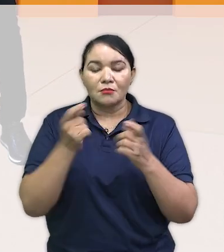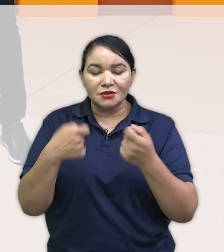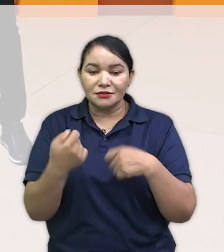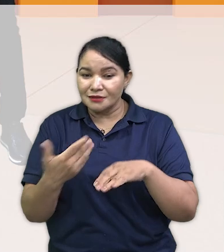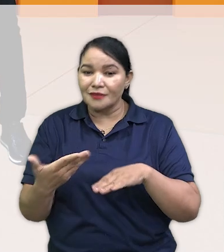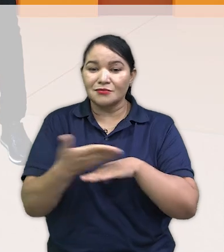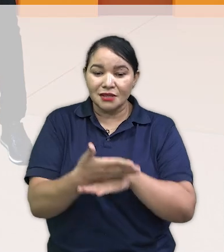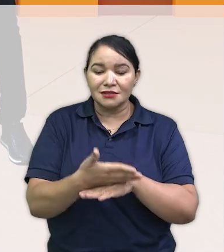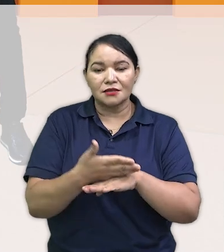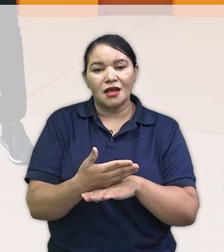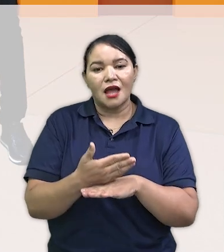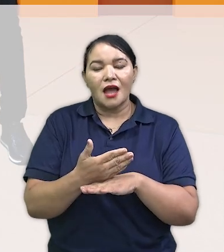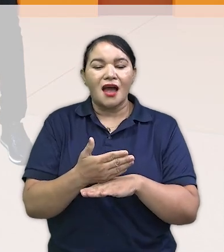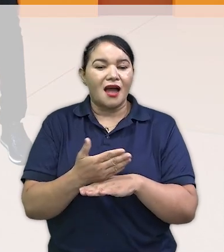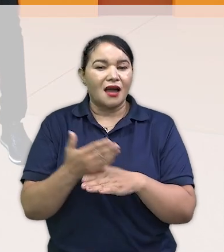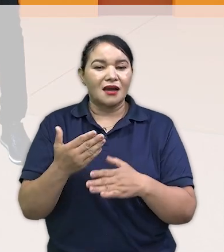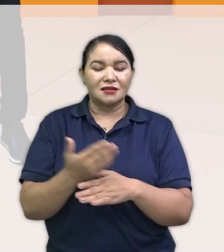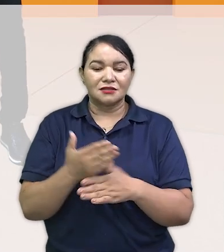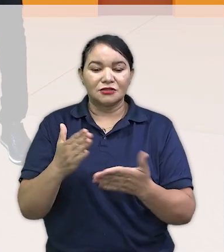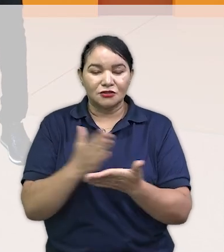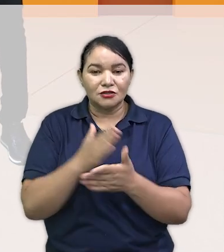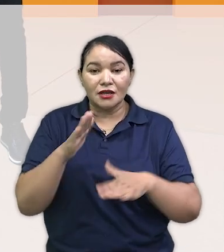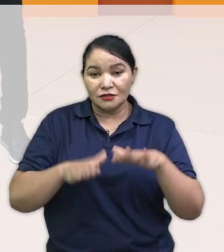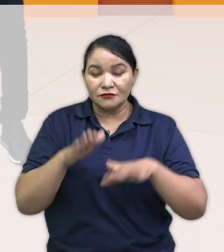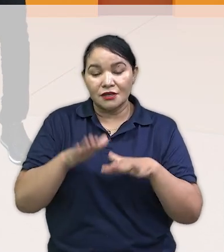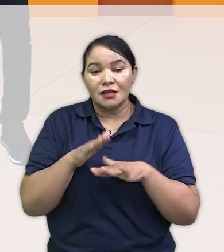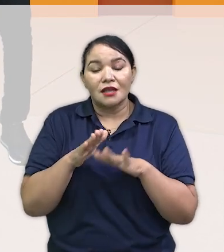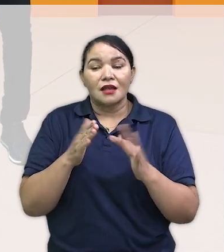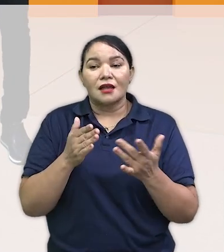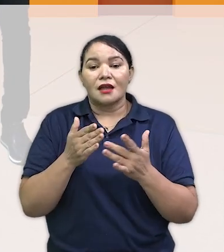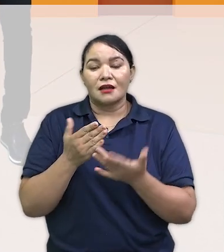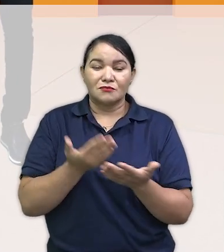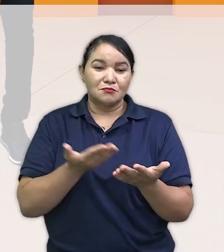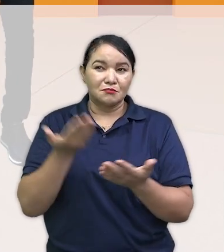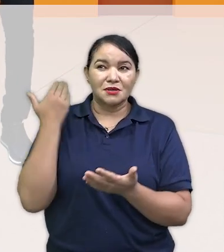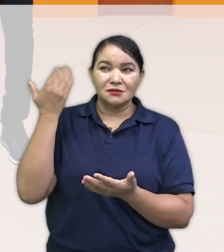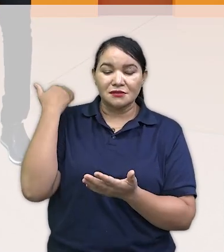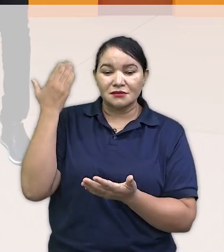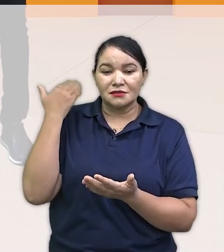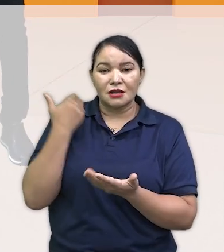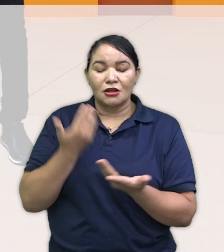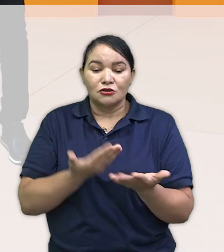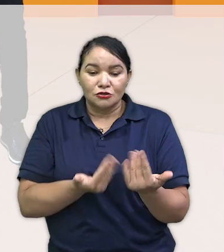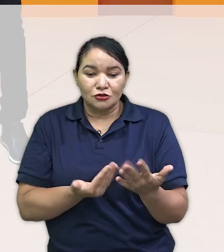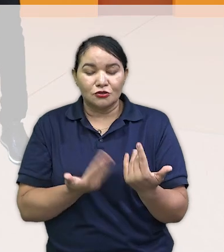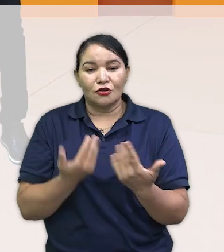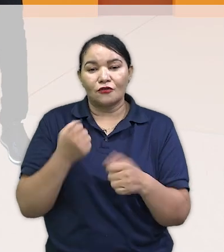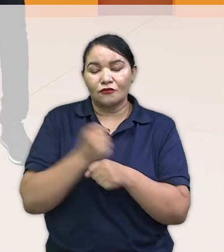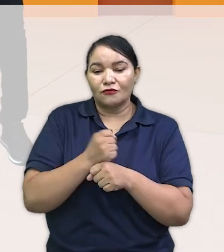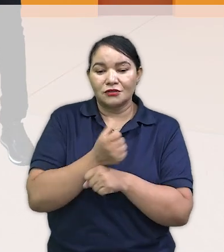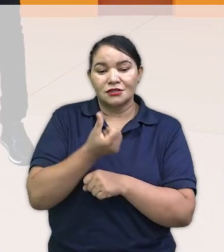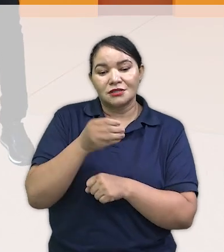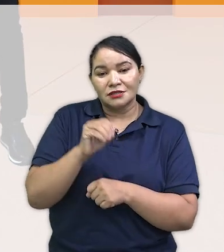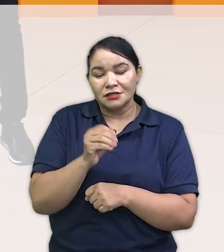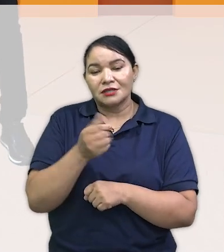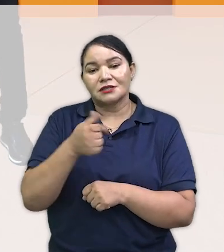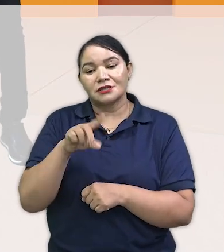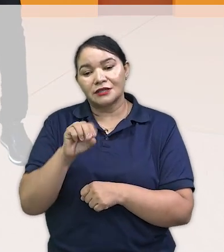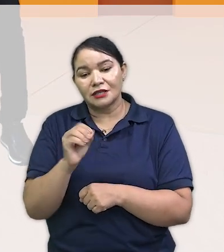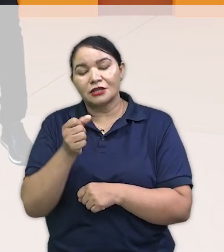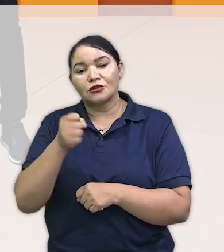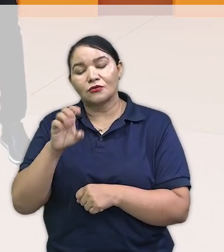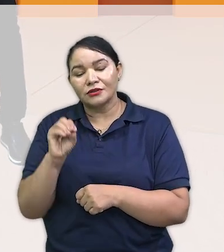buscar. Às vezes a gente fica com certos saudosismos daquilo que foi a juventude nos anos 60, 70,